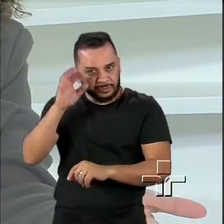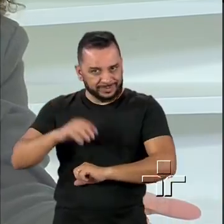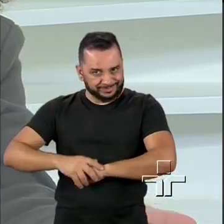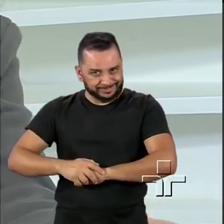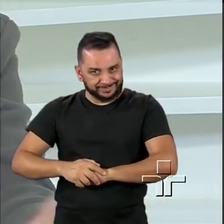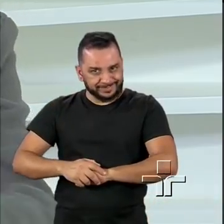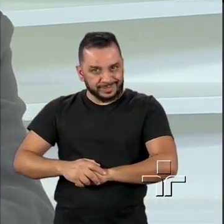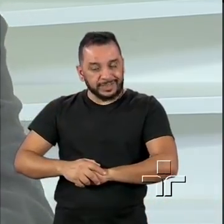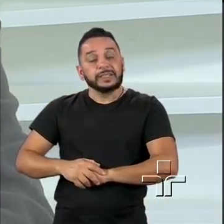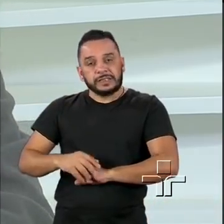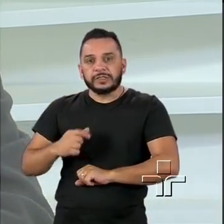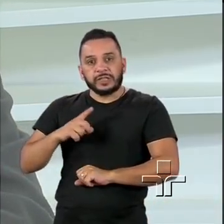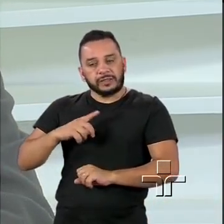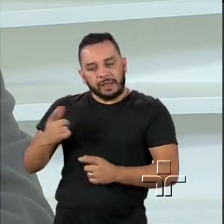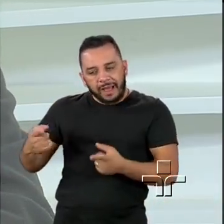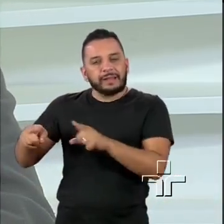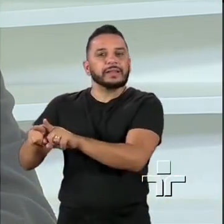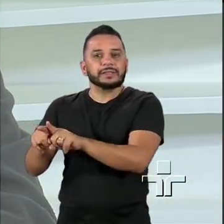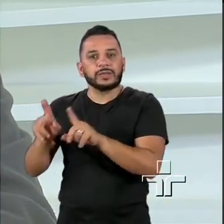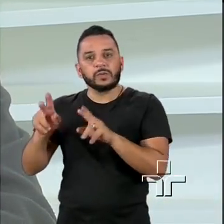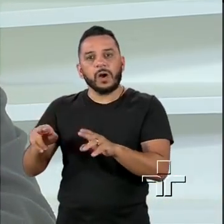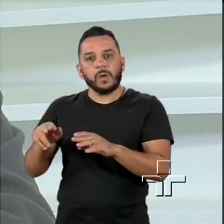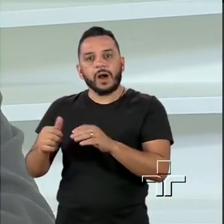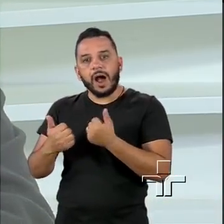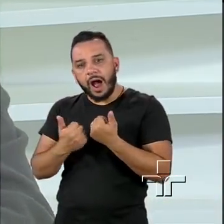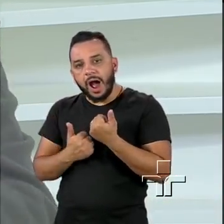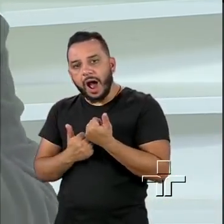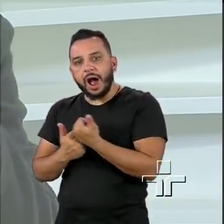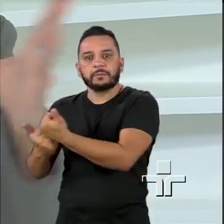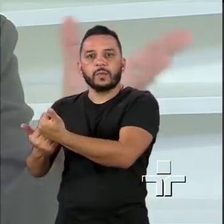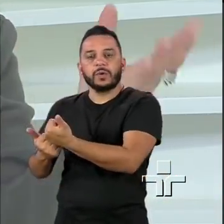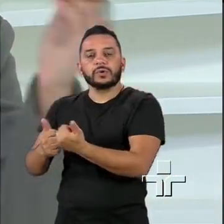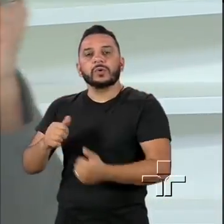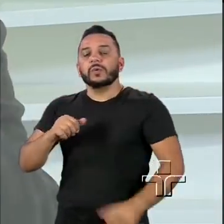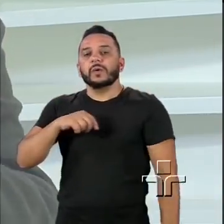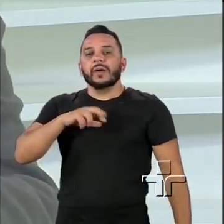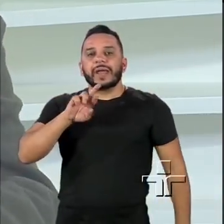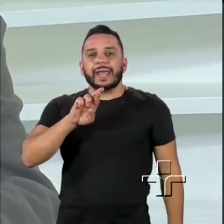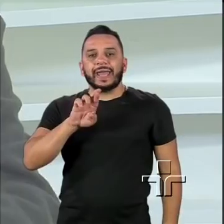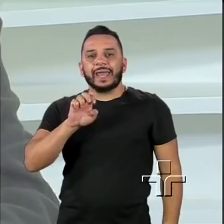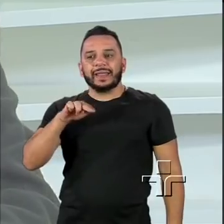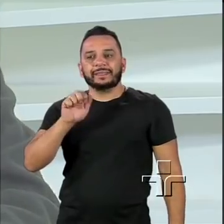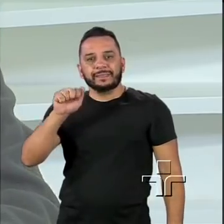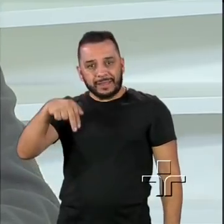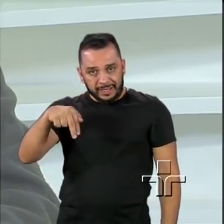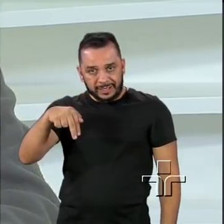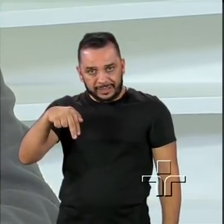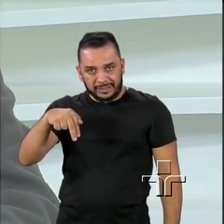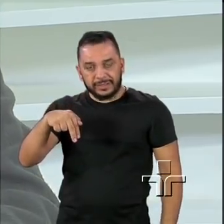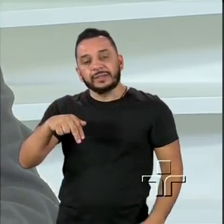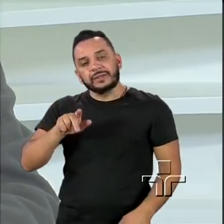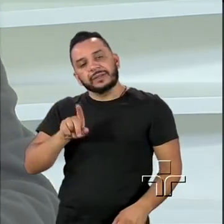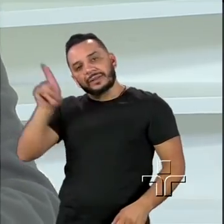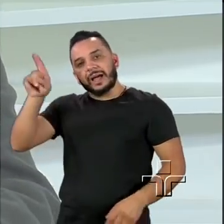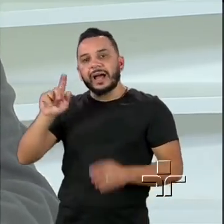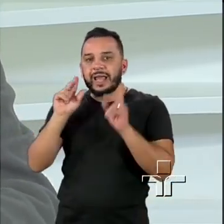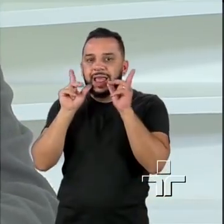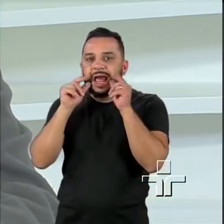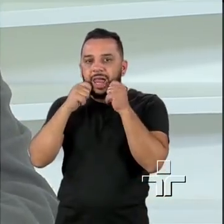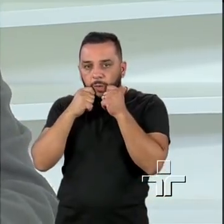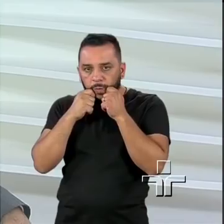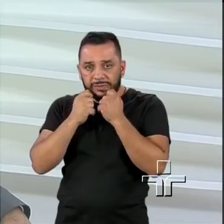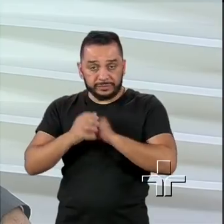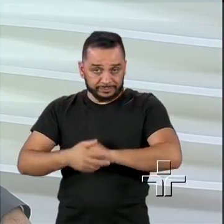estão se concretizando, como o caso do apoio ao senador Renan Calheiros, em Alagoas e outros estados da federação. Em